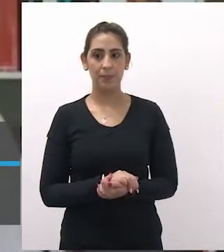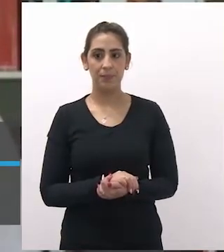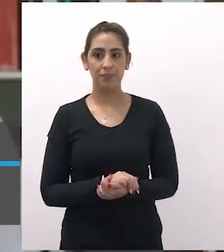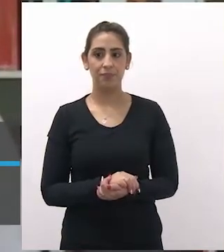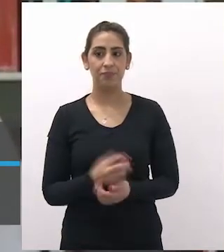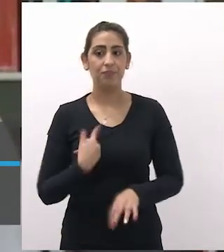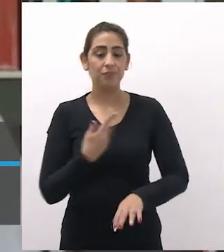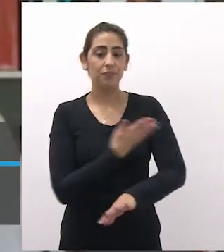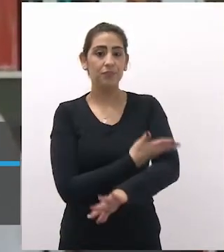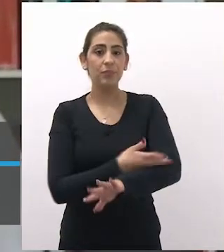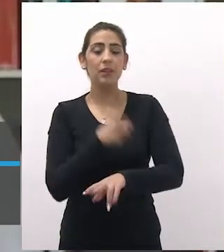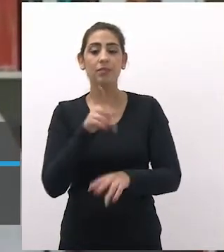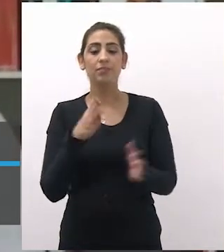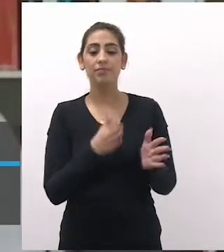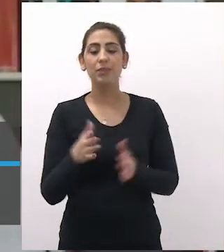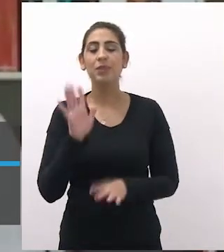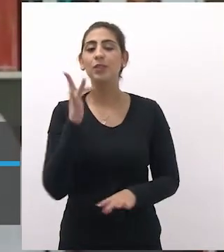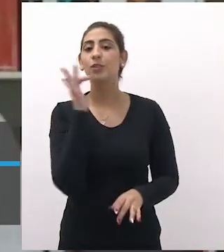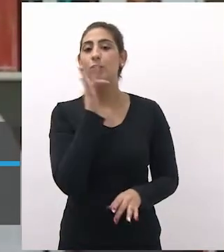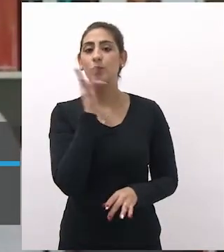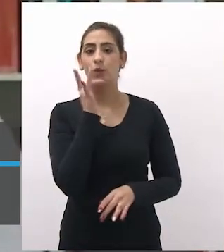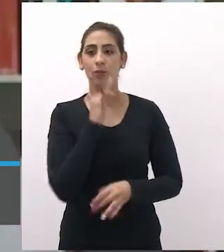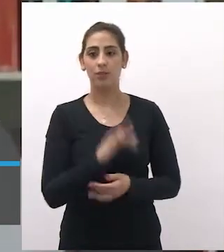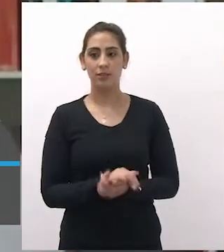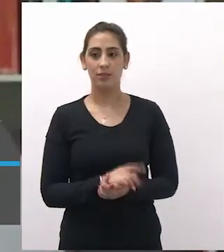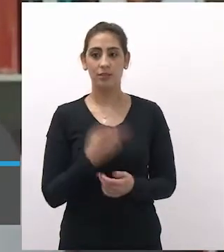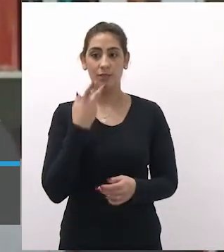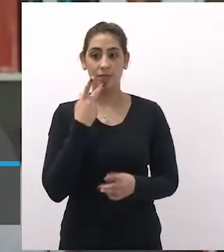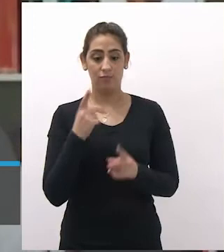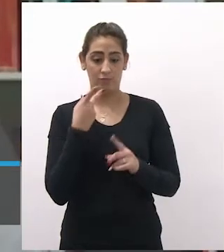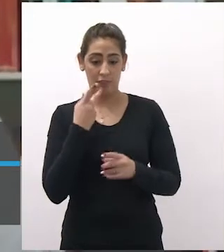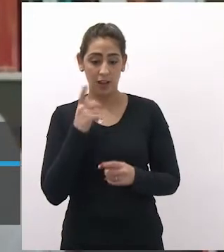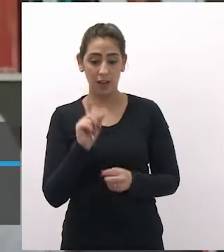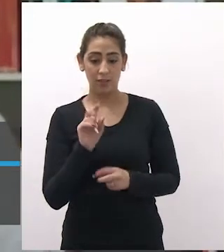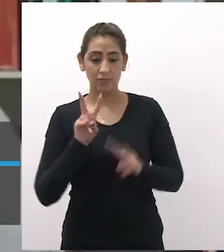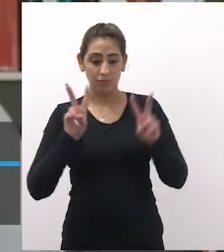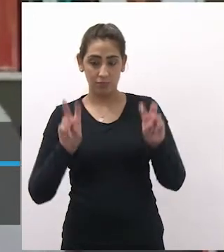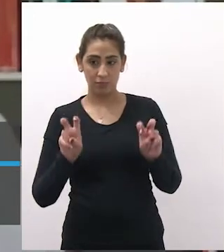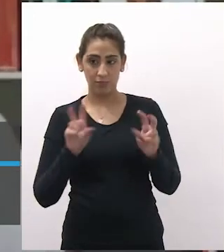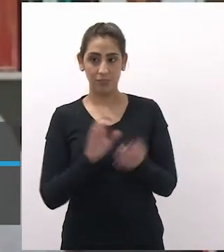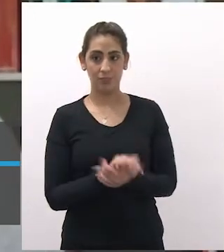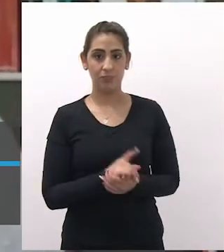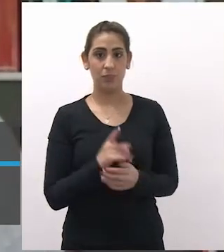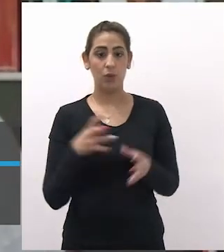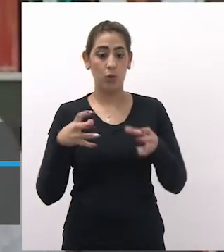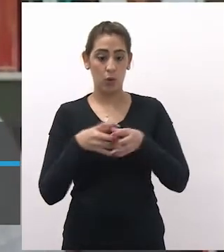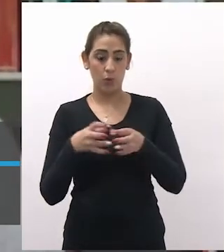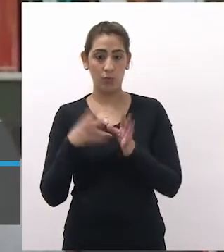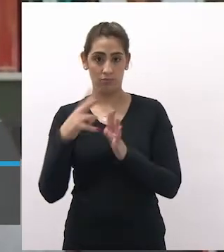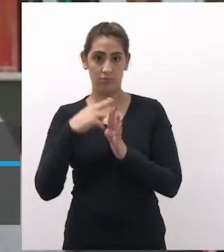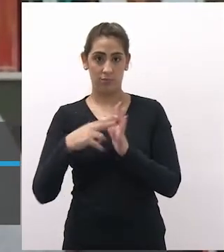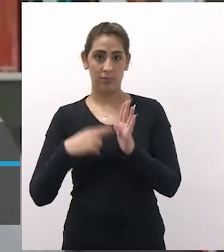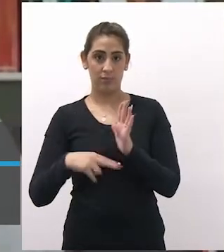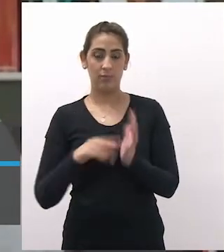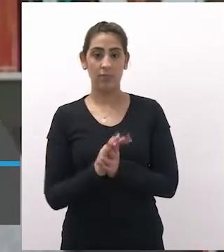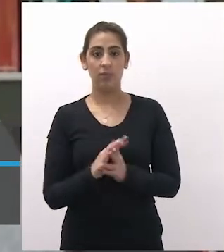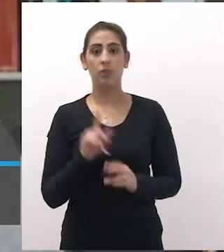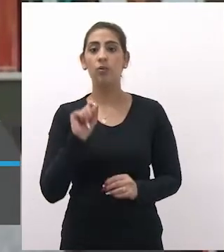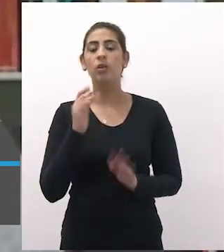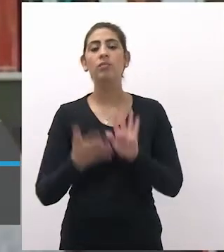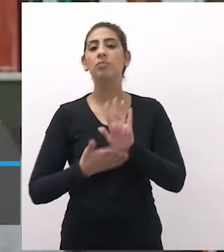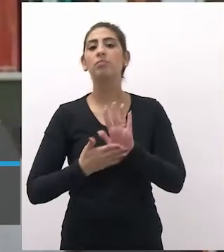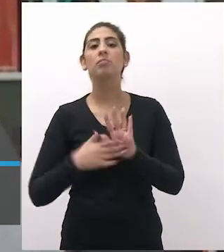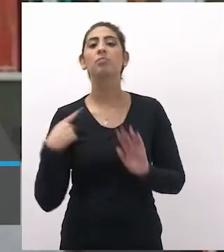pela parte que é mais gostosa, né, Sandra? É falar sobre o clube de leitura, o que ele proporciona